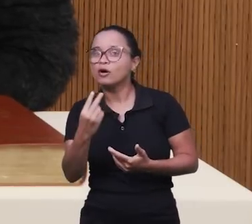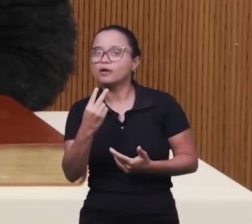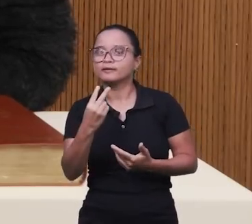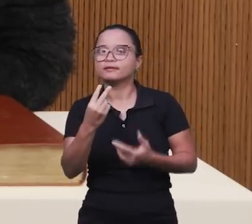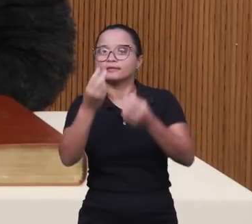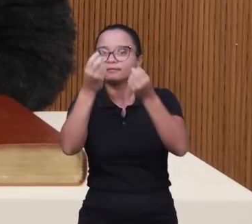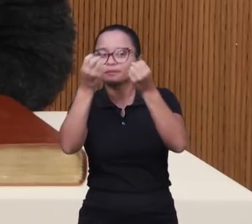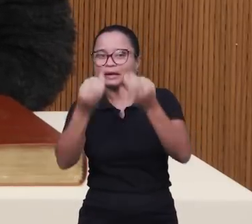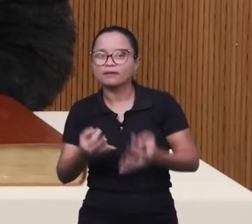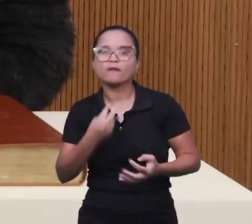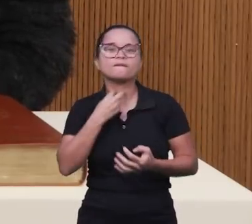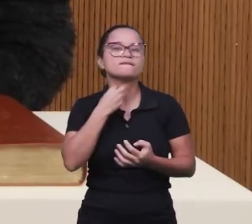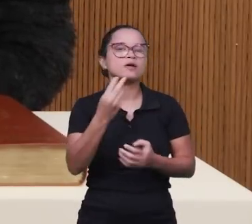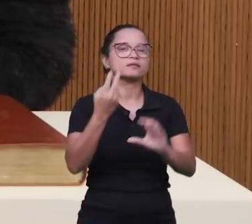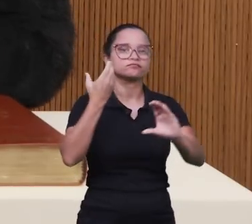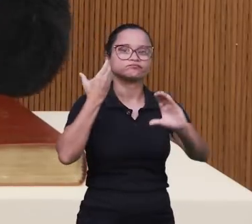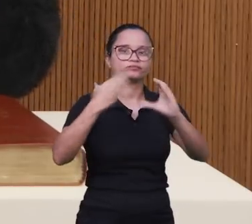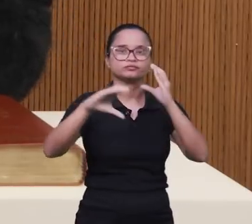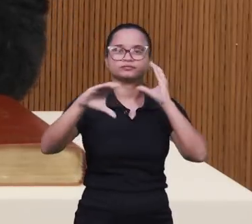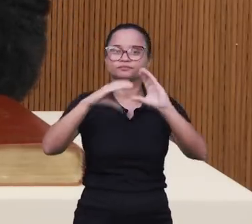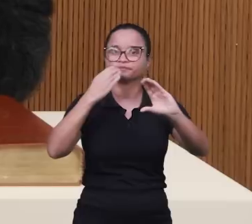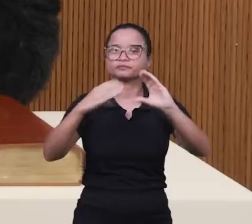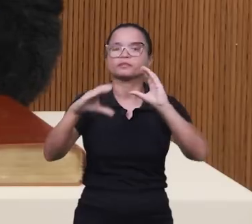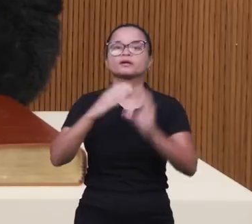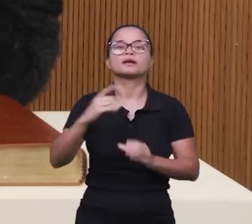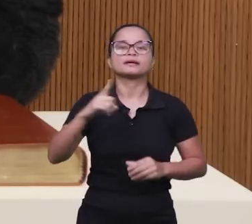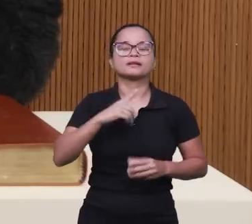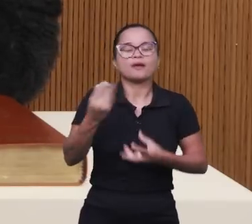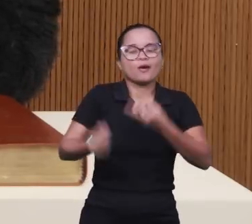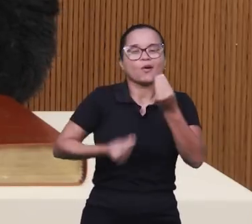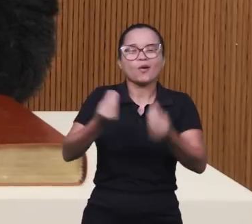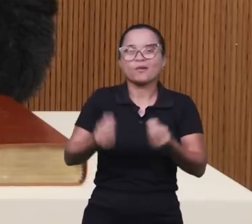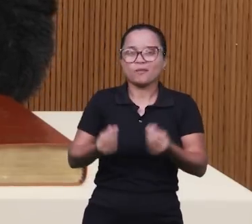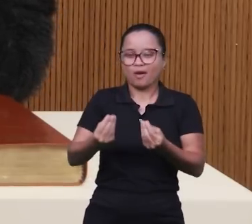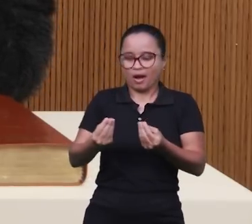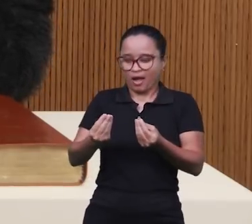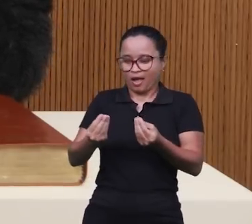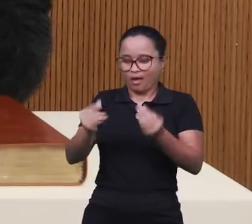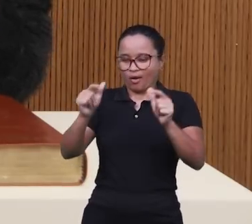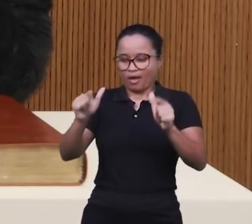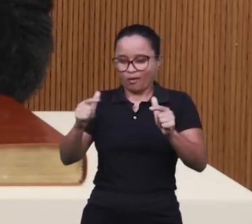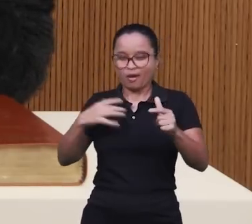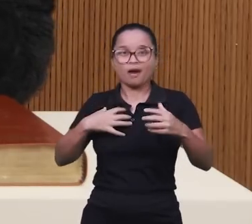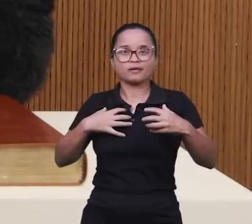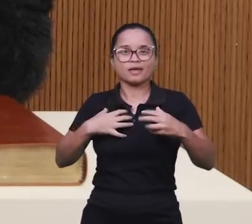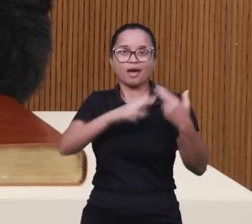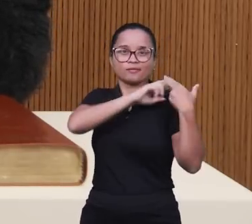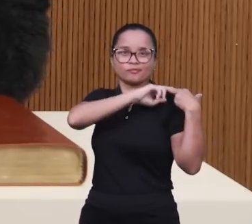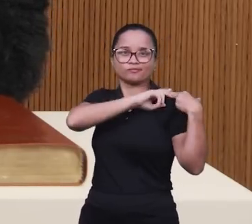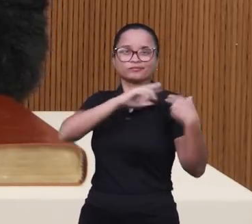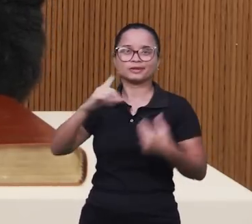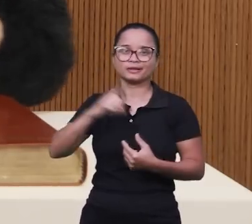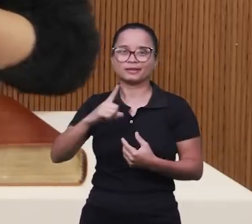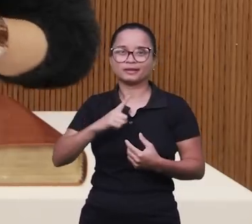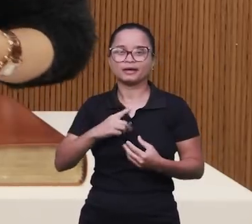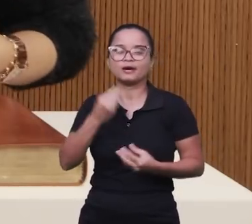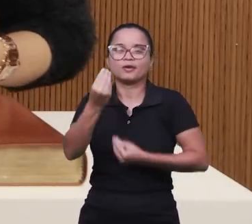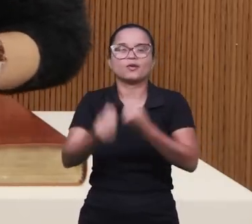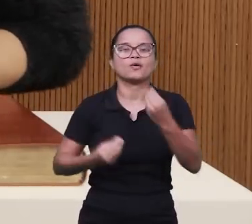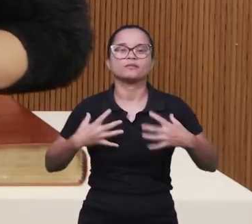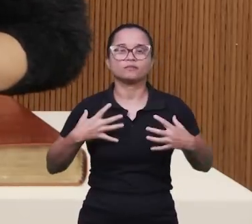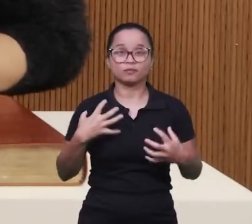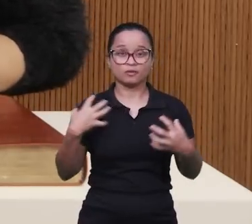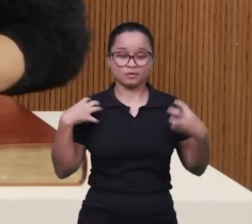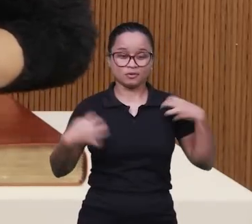voz cantada, nós temos um determinado lugar que vai ser responsável por desenvolver a sua